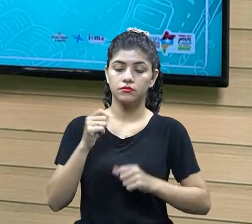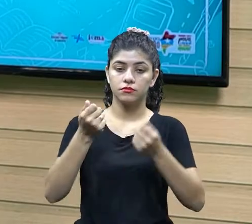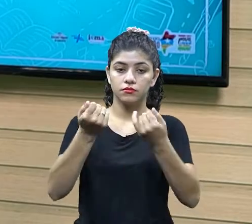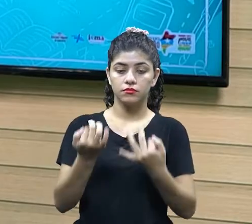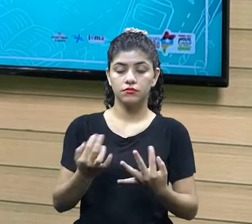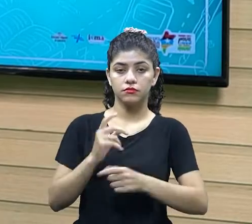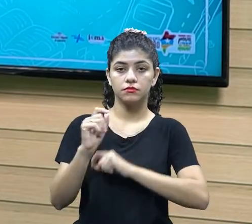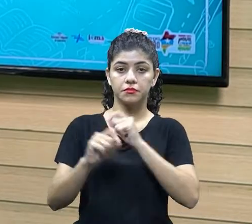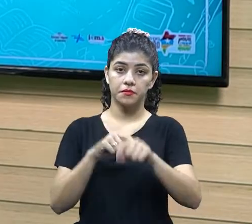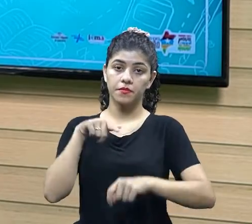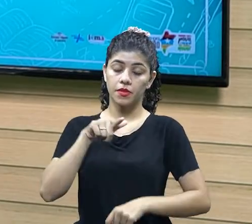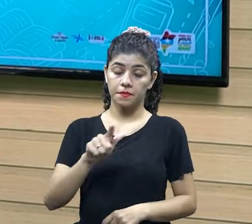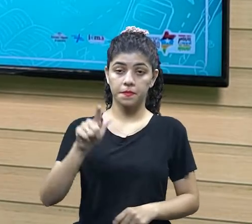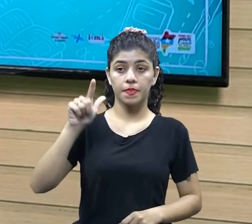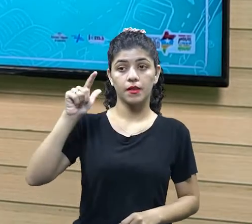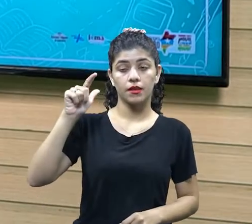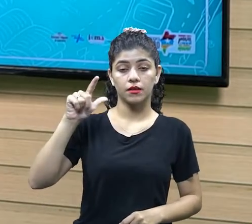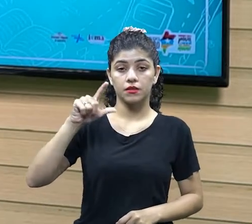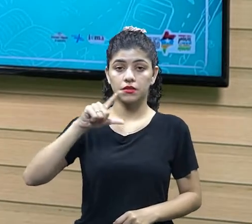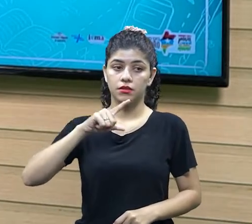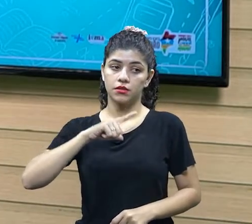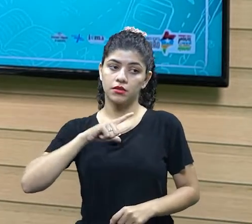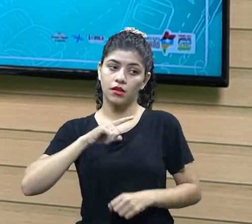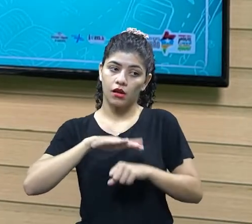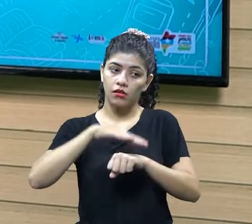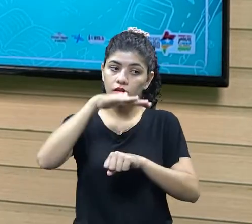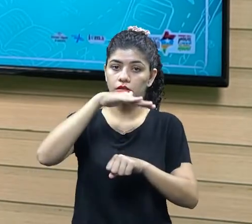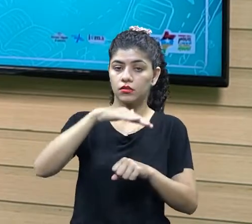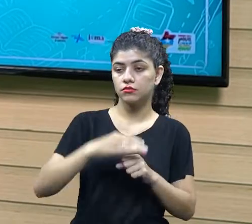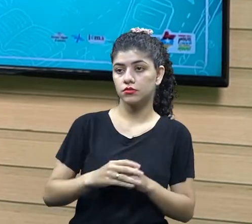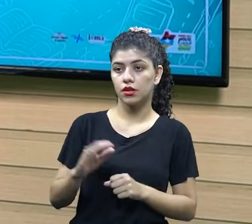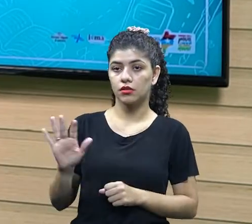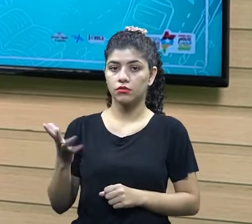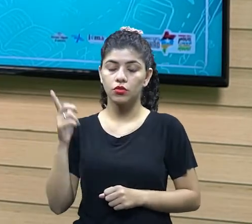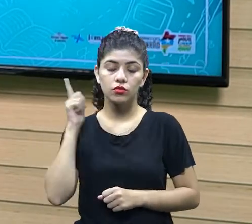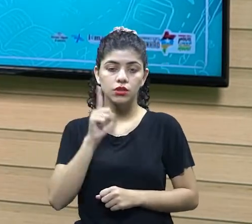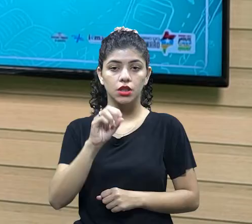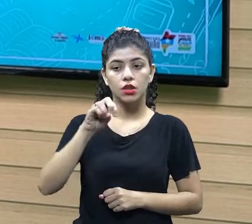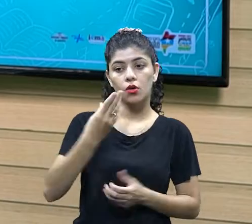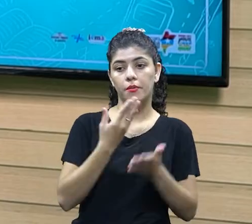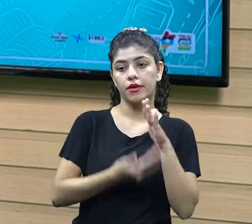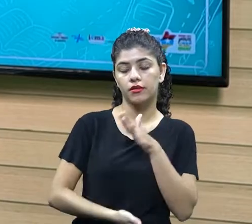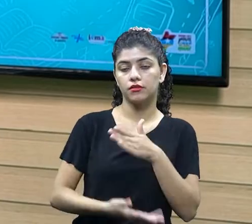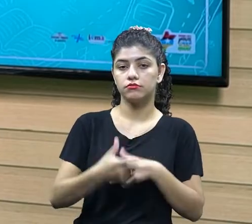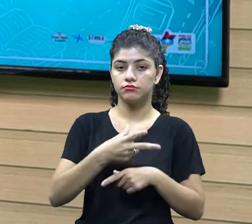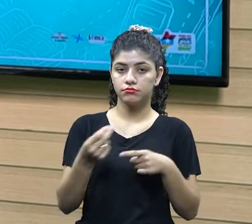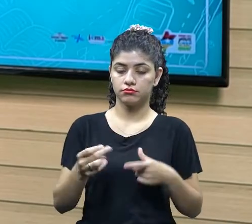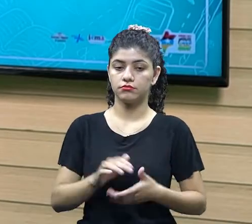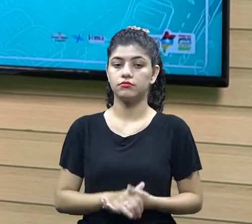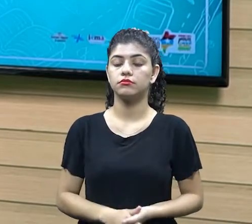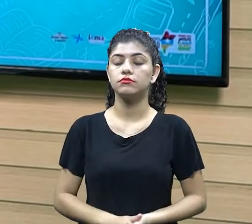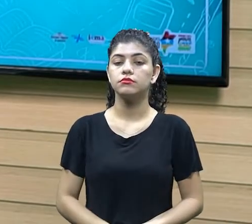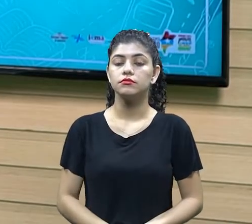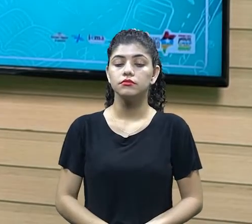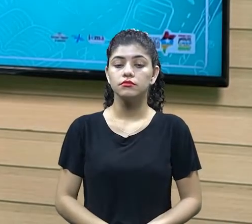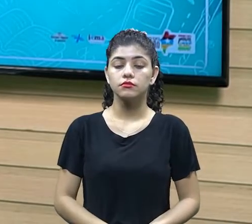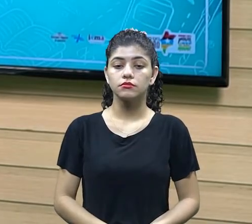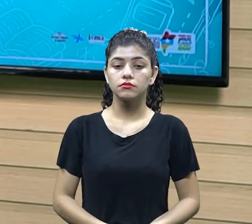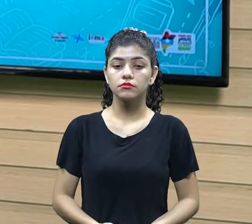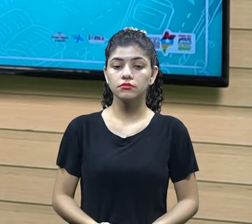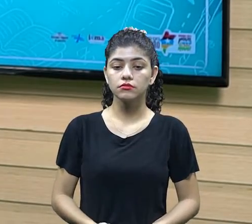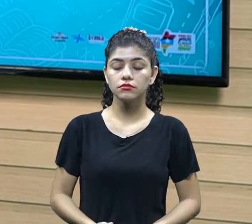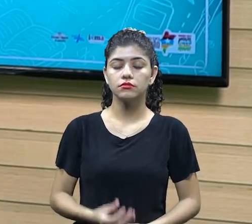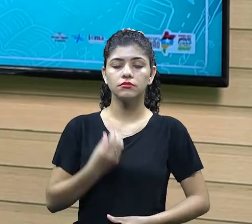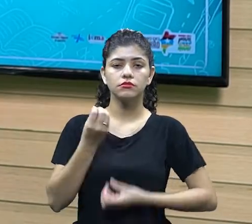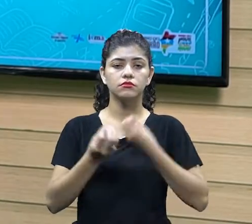contabilidade que vai dizer se você está tendo lucro ou prejuízo, certo? Quando se fala de resultado, se fala de lucro